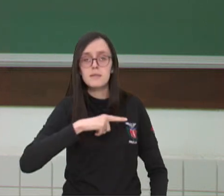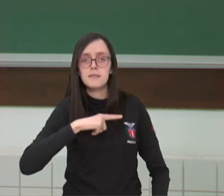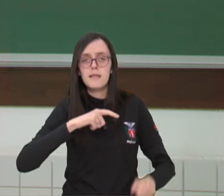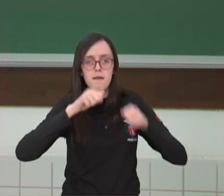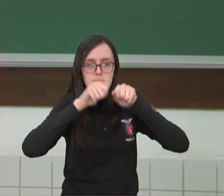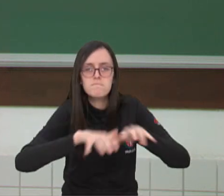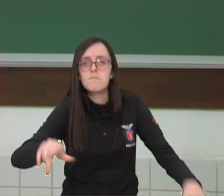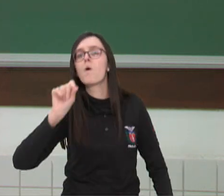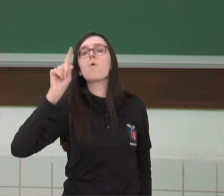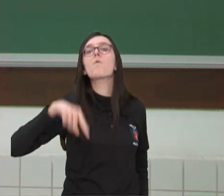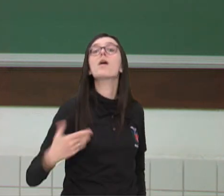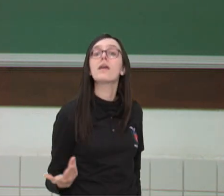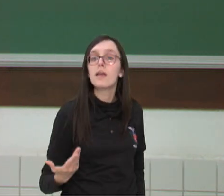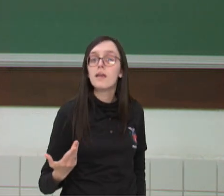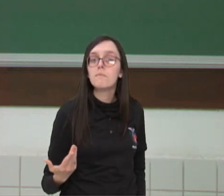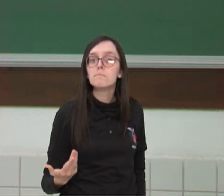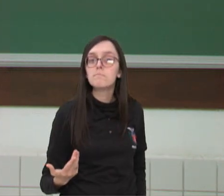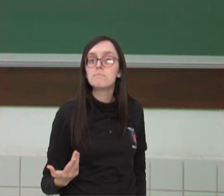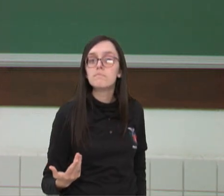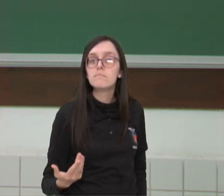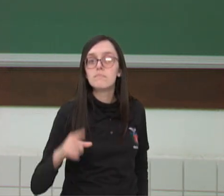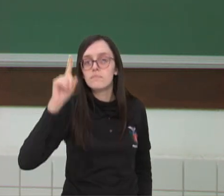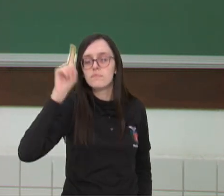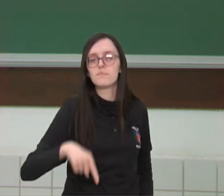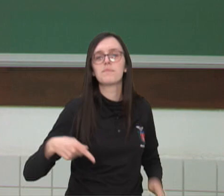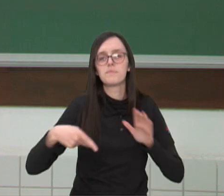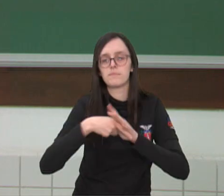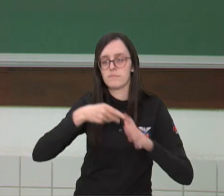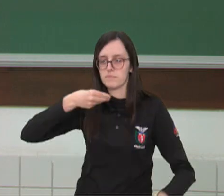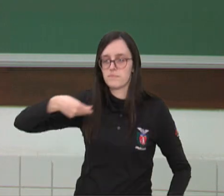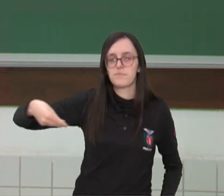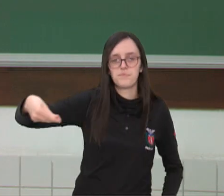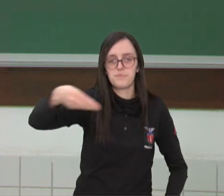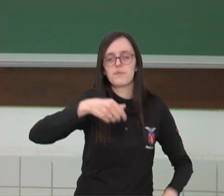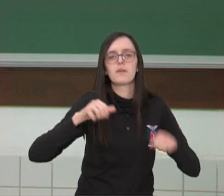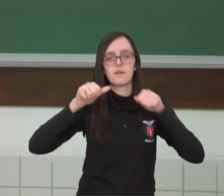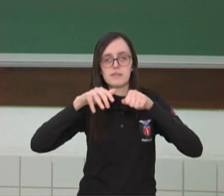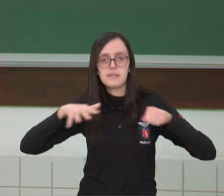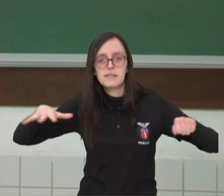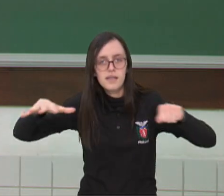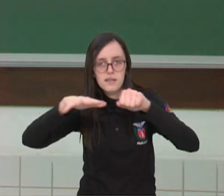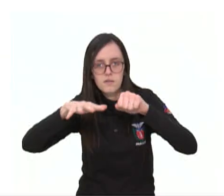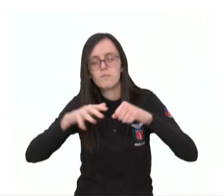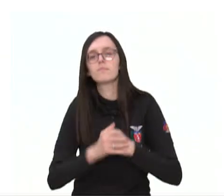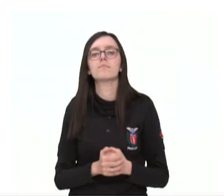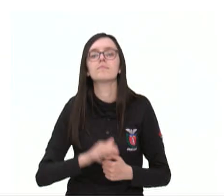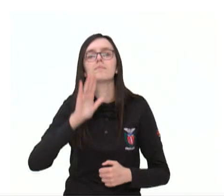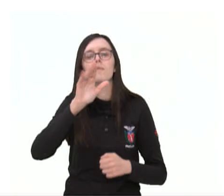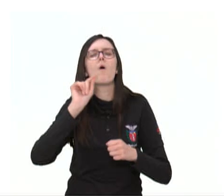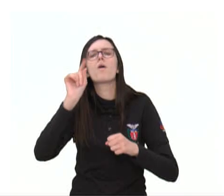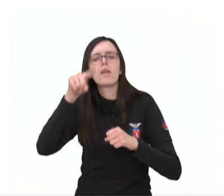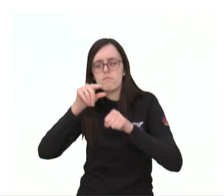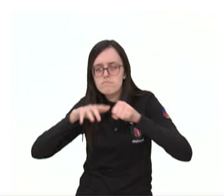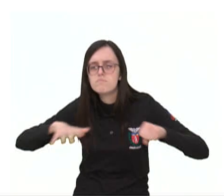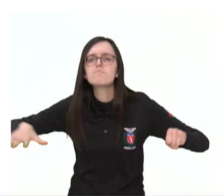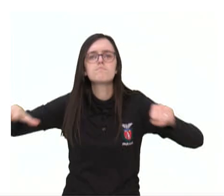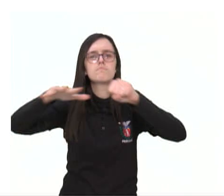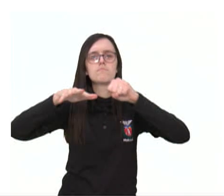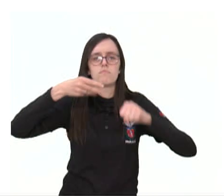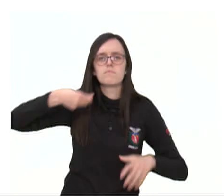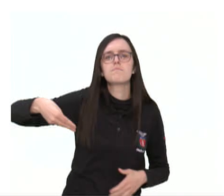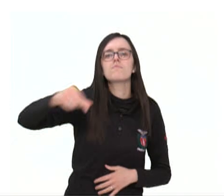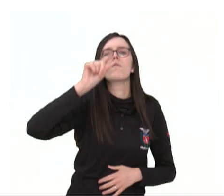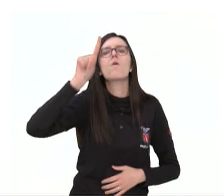cultivado durante a colônia são as chamadas drogas do sertão. Então, drogas do sertão são